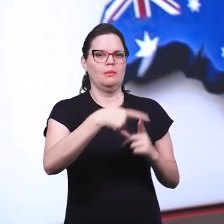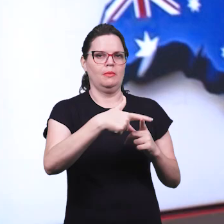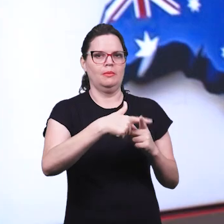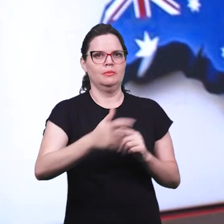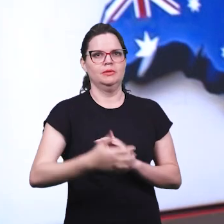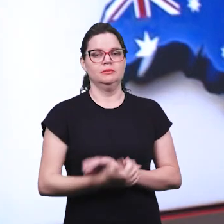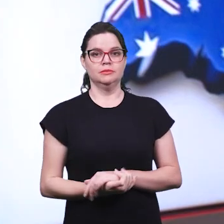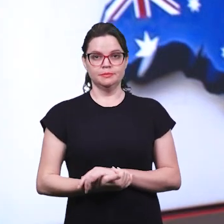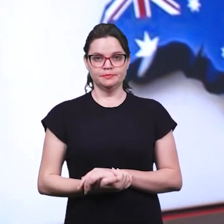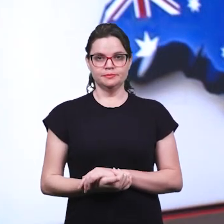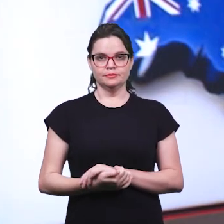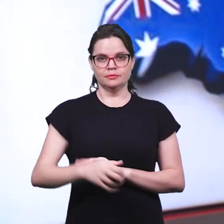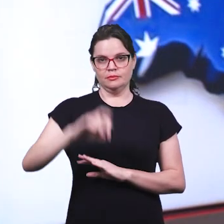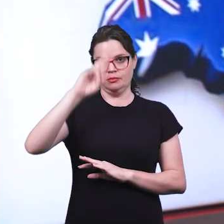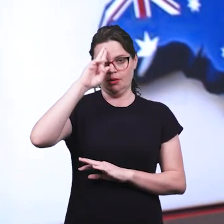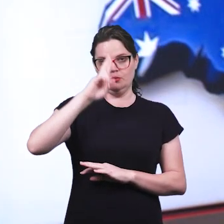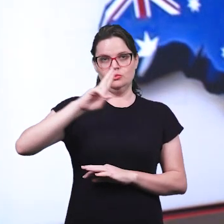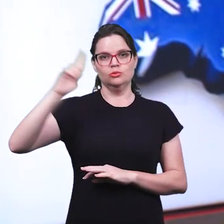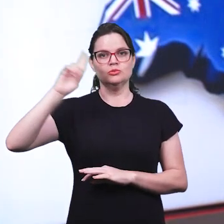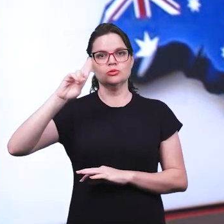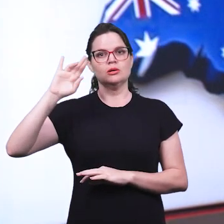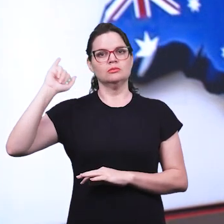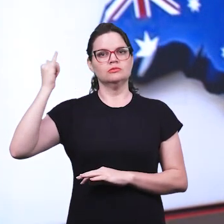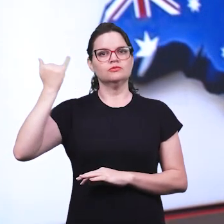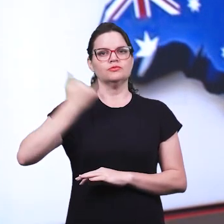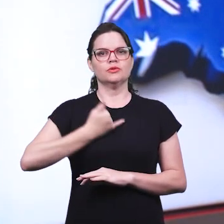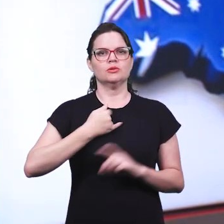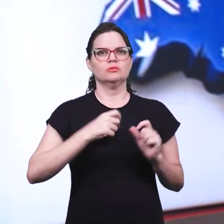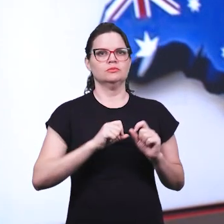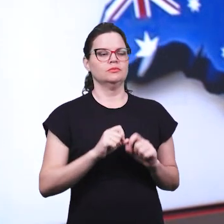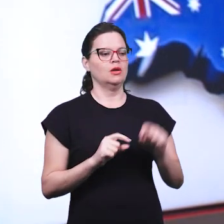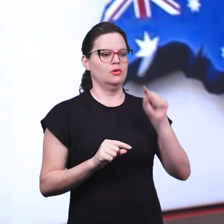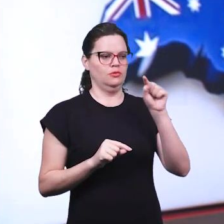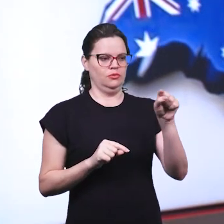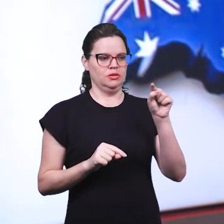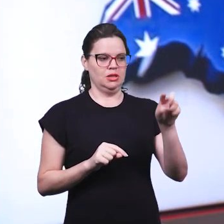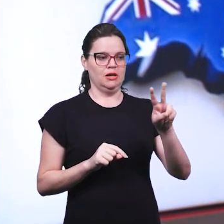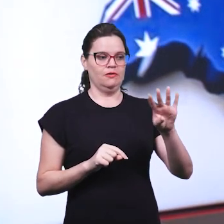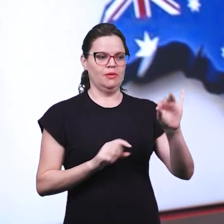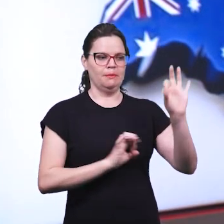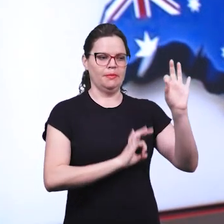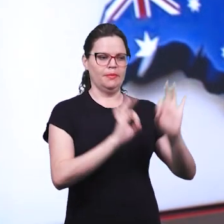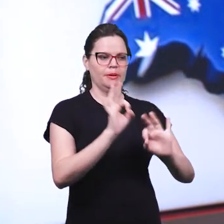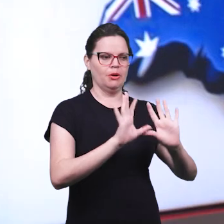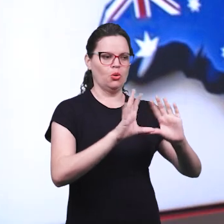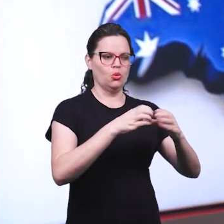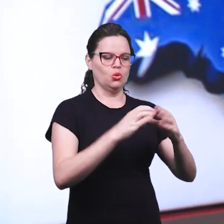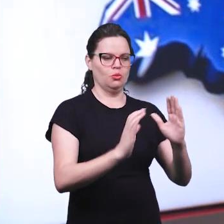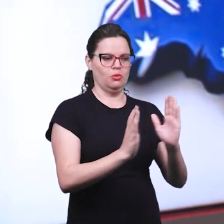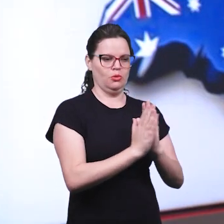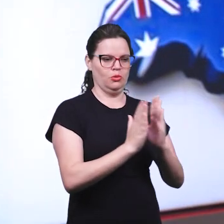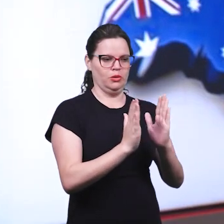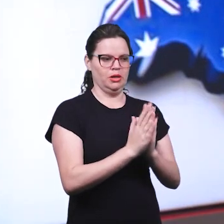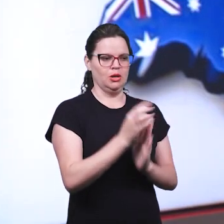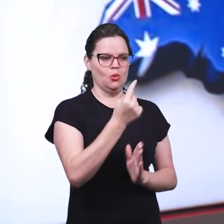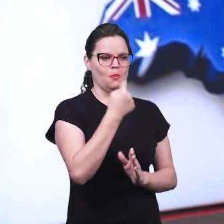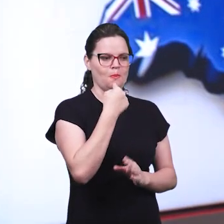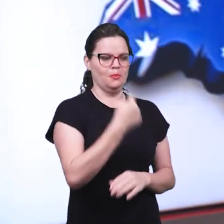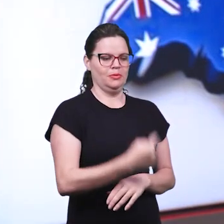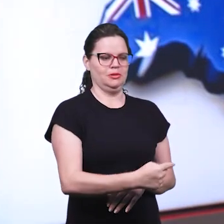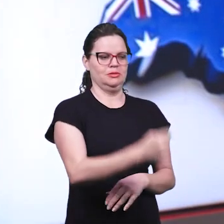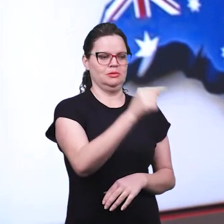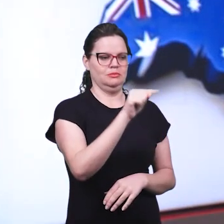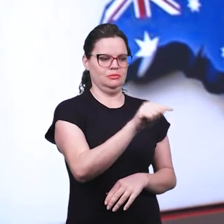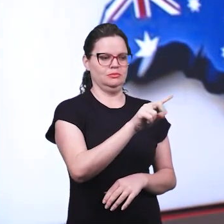disse: quero que ele separe um grupo de oração que estará durante uma